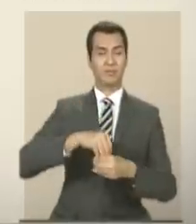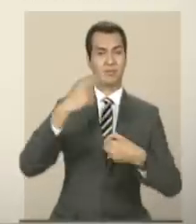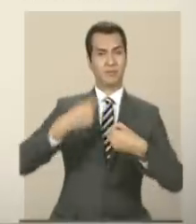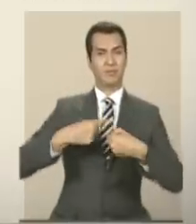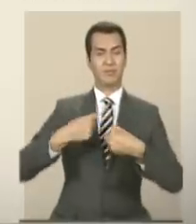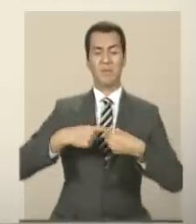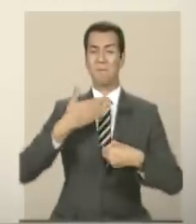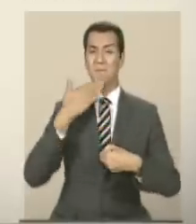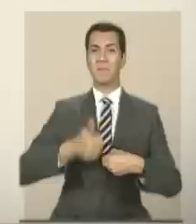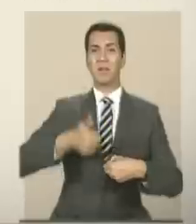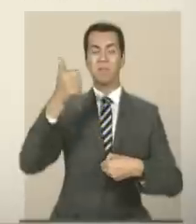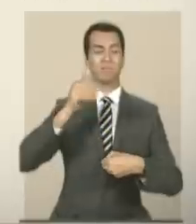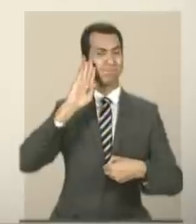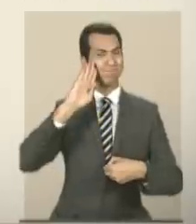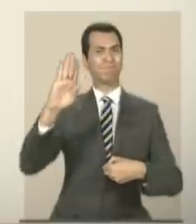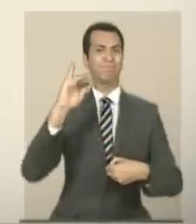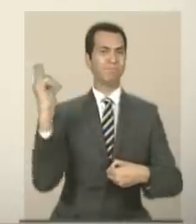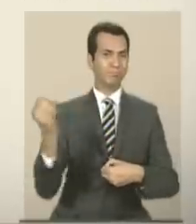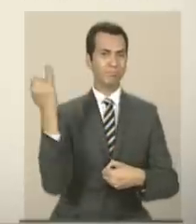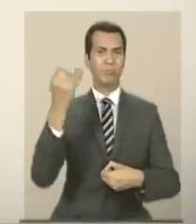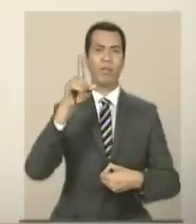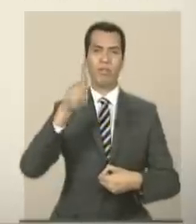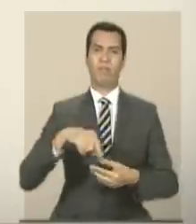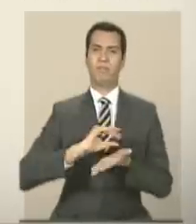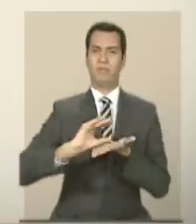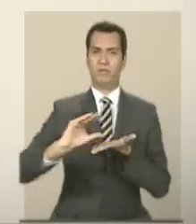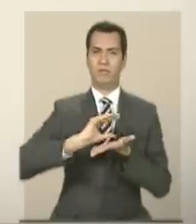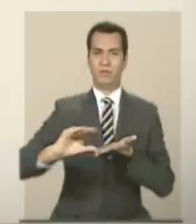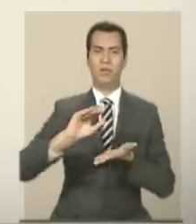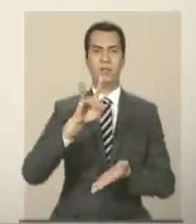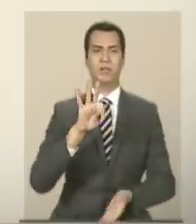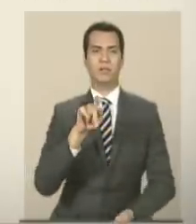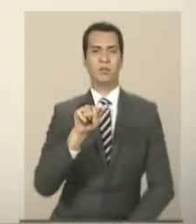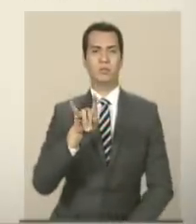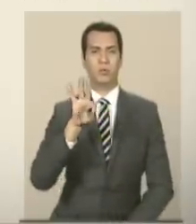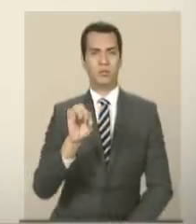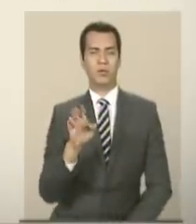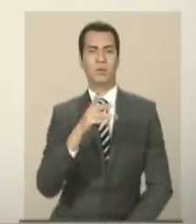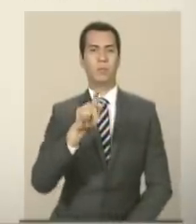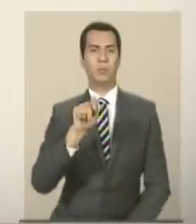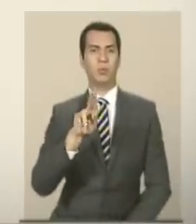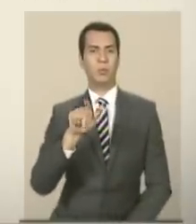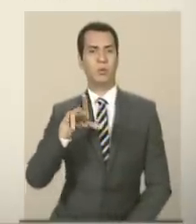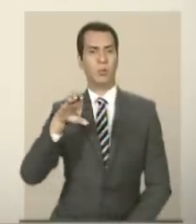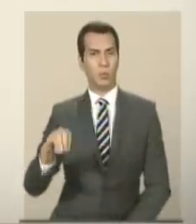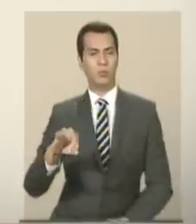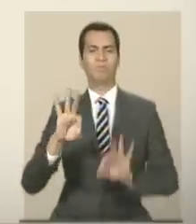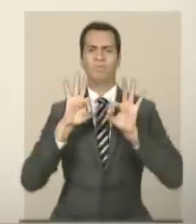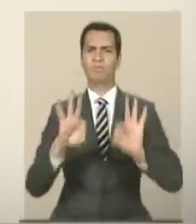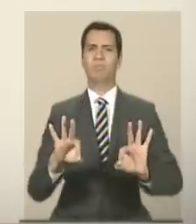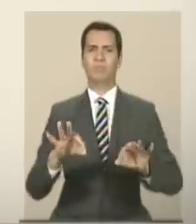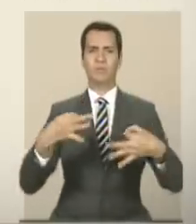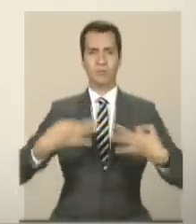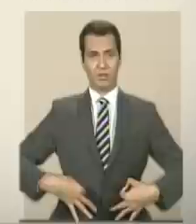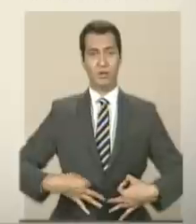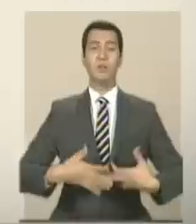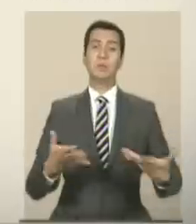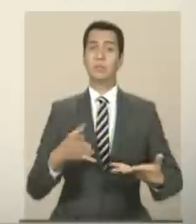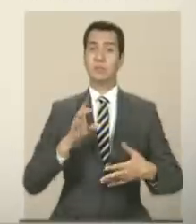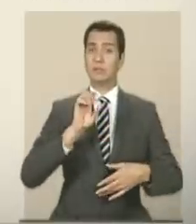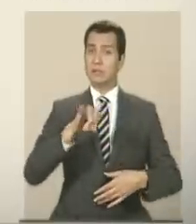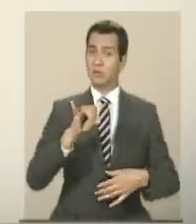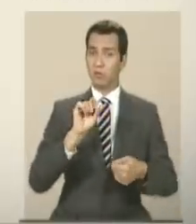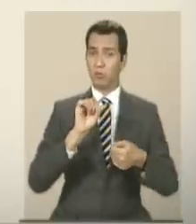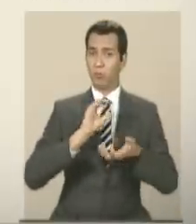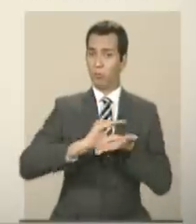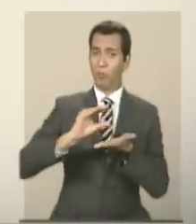grandes cidades está no investimento no transporte público de qualidade. Sem isso, as cidades